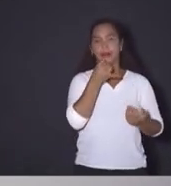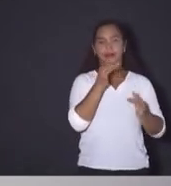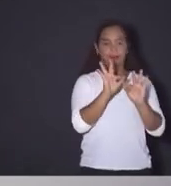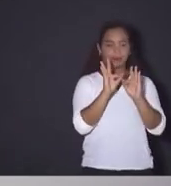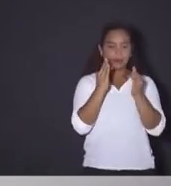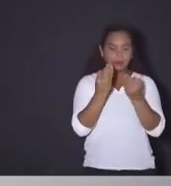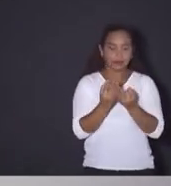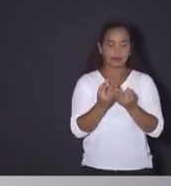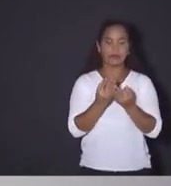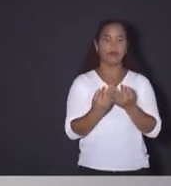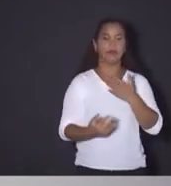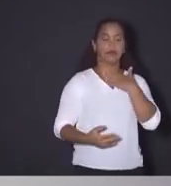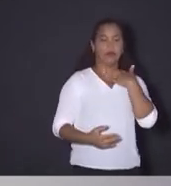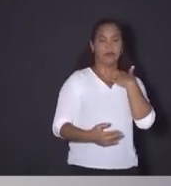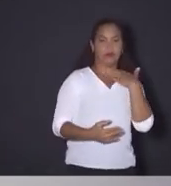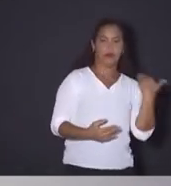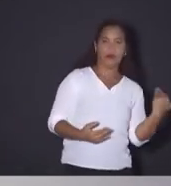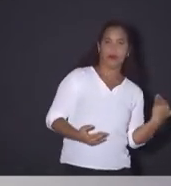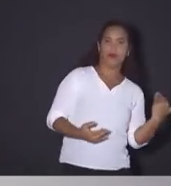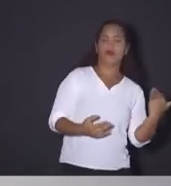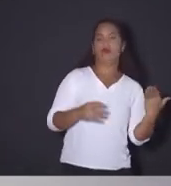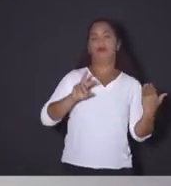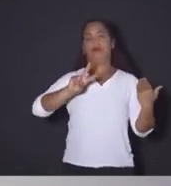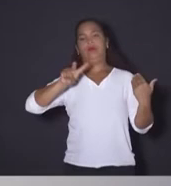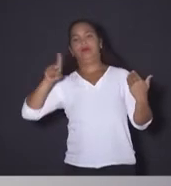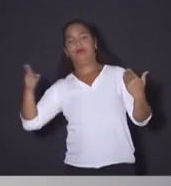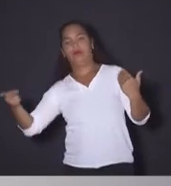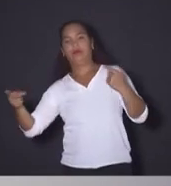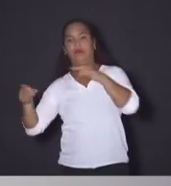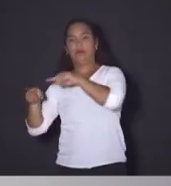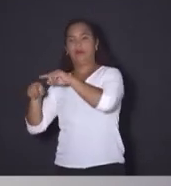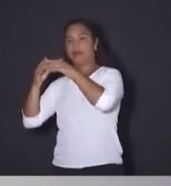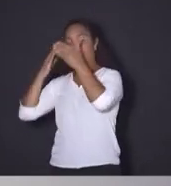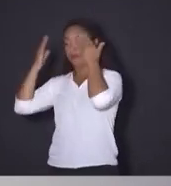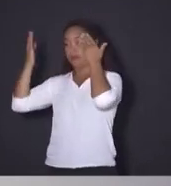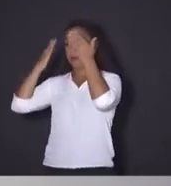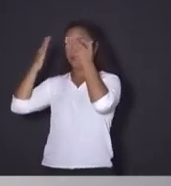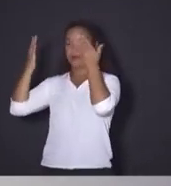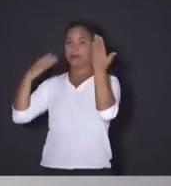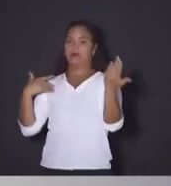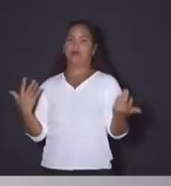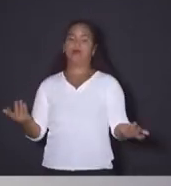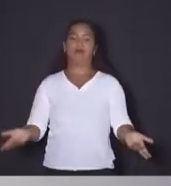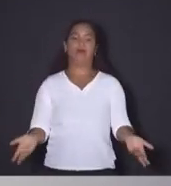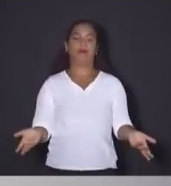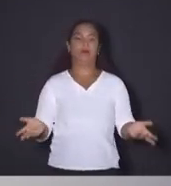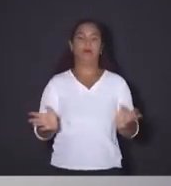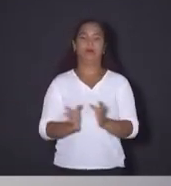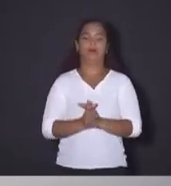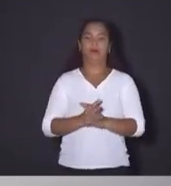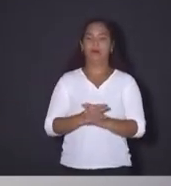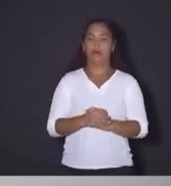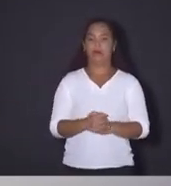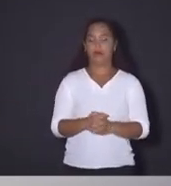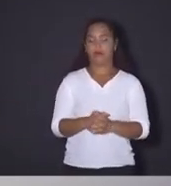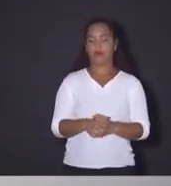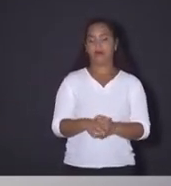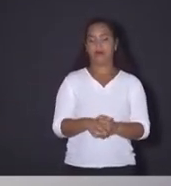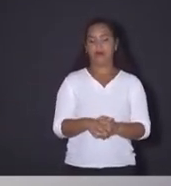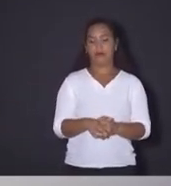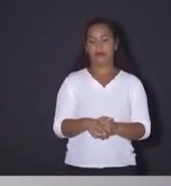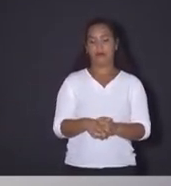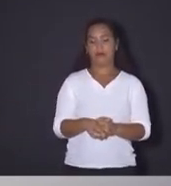em duas semanas talvez devesse mas na nossa atenção do que quem sofre essa perda de forma prolongada